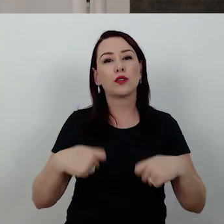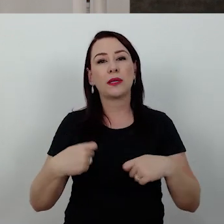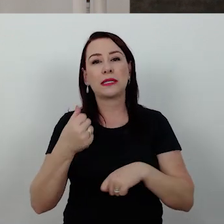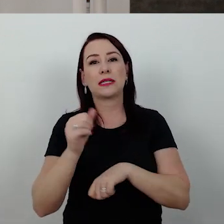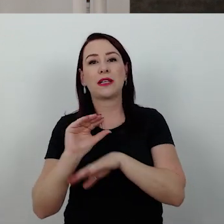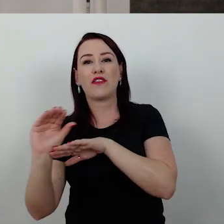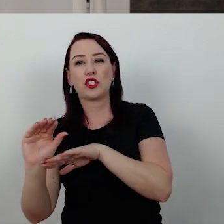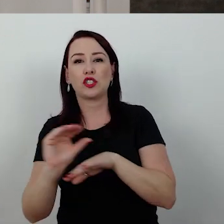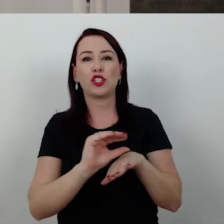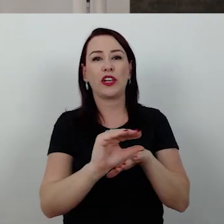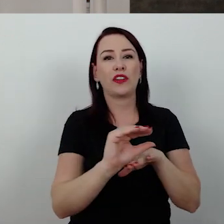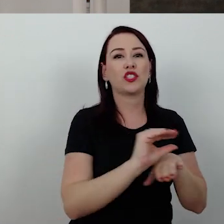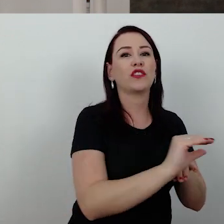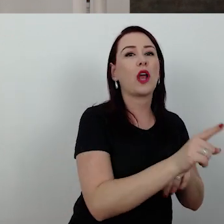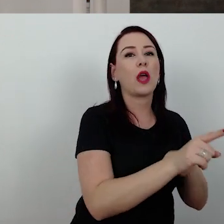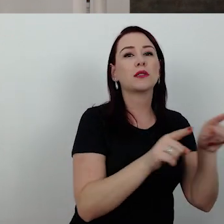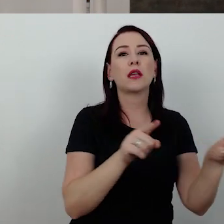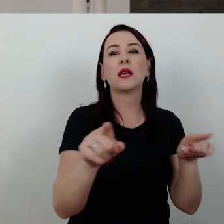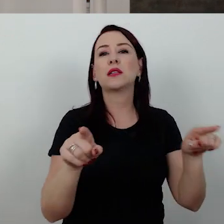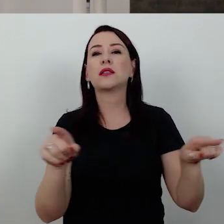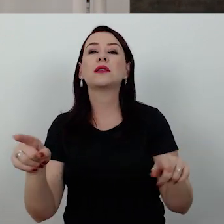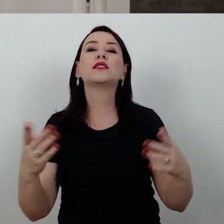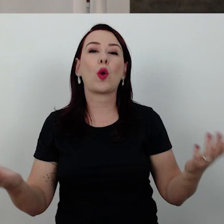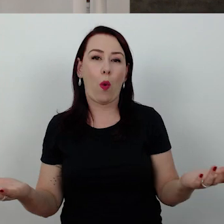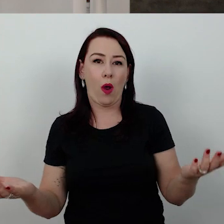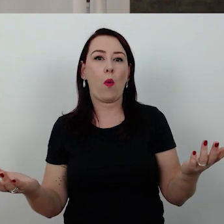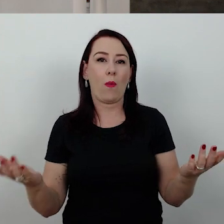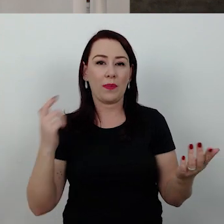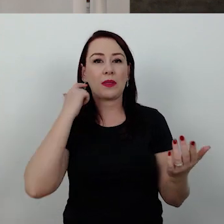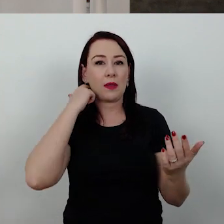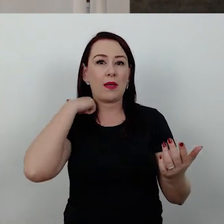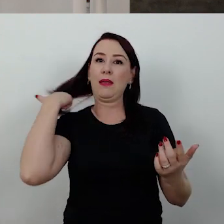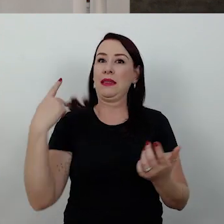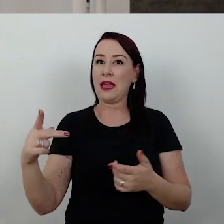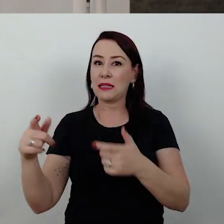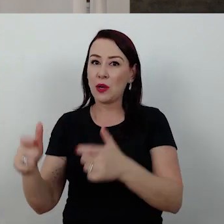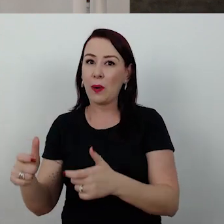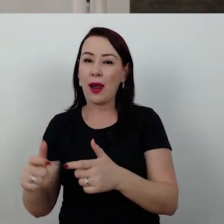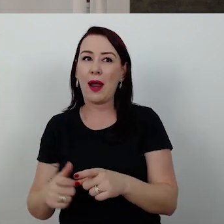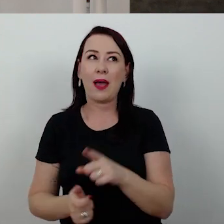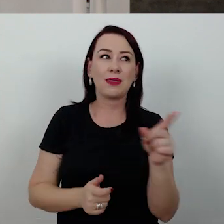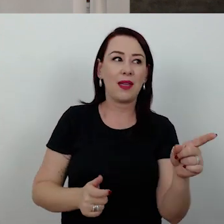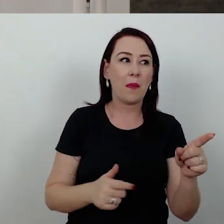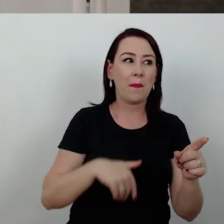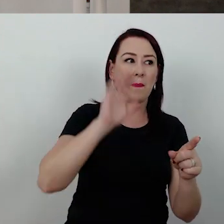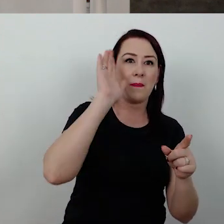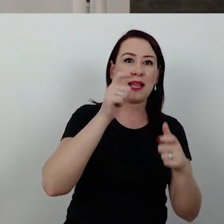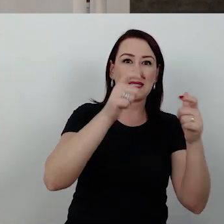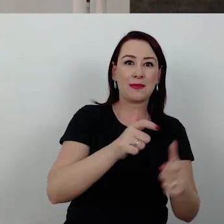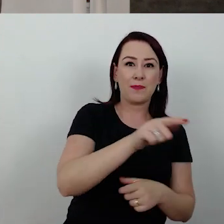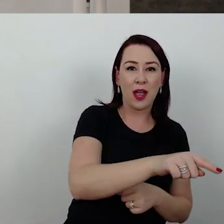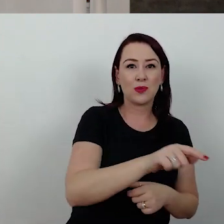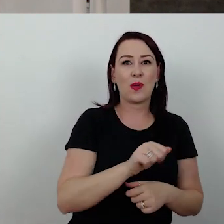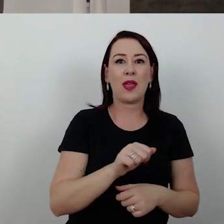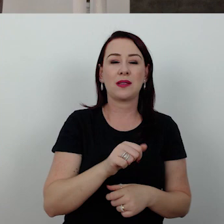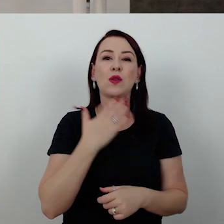aonde investir mais, sabe? Aonde está faltando. Olha, vamos investir mais em informação, enfim, nesse lugar, vamos abrir